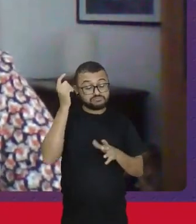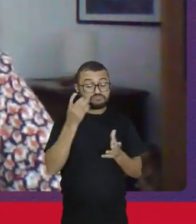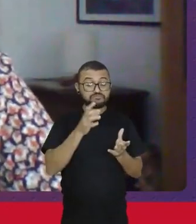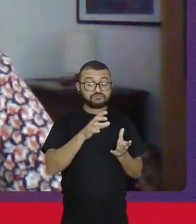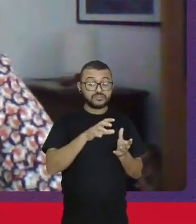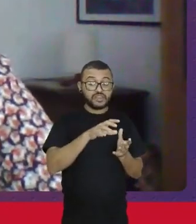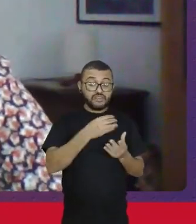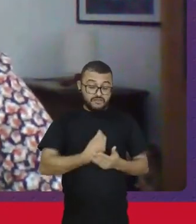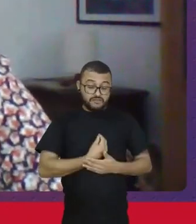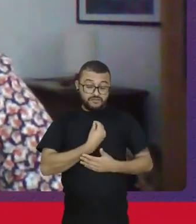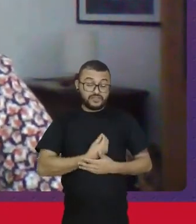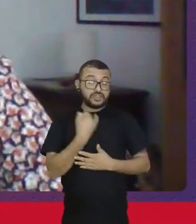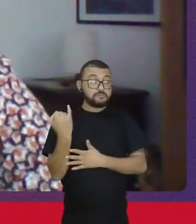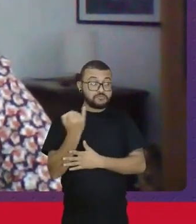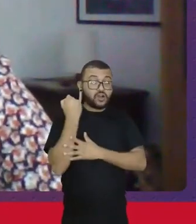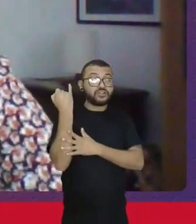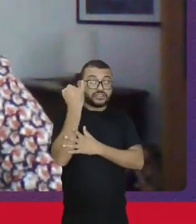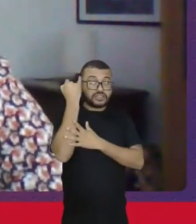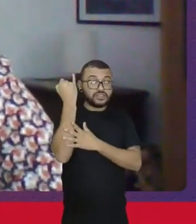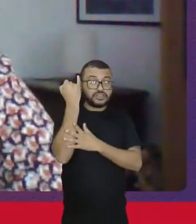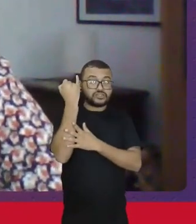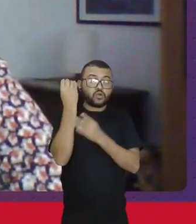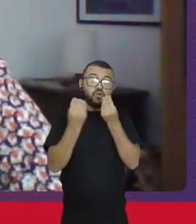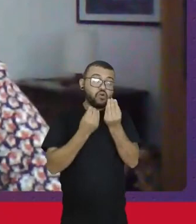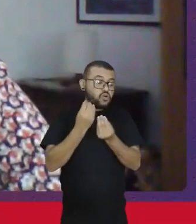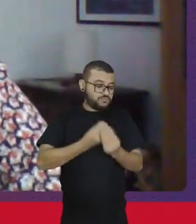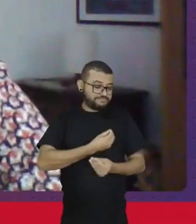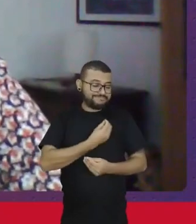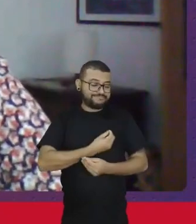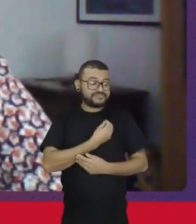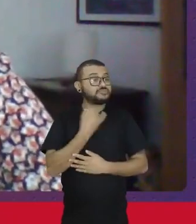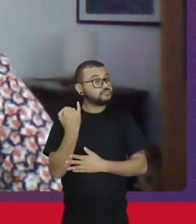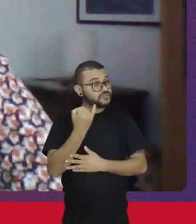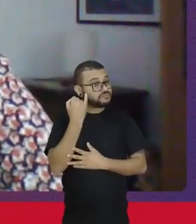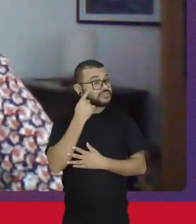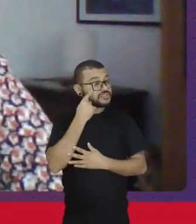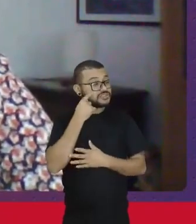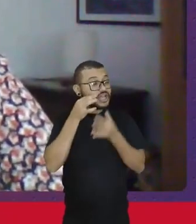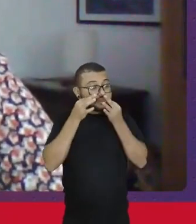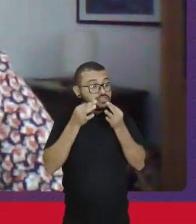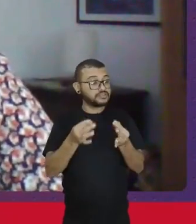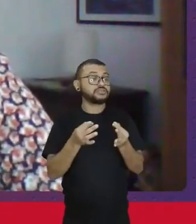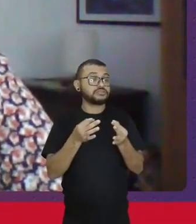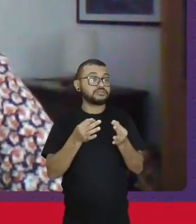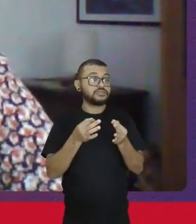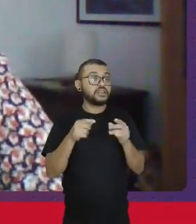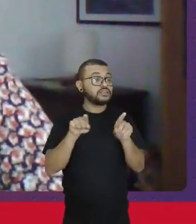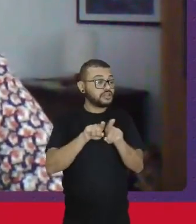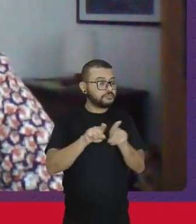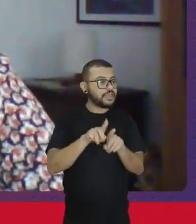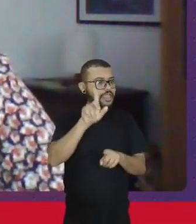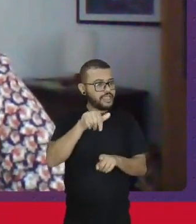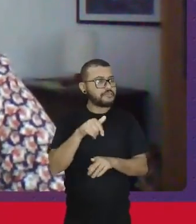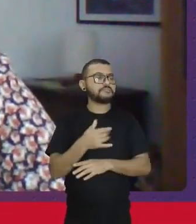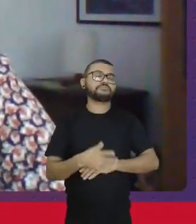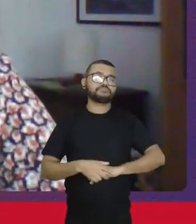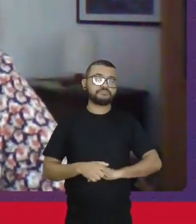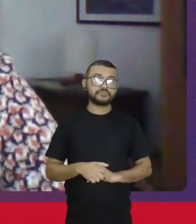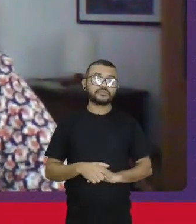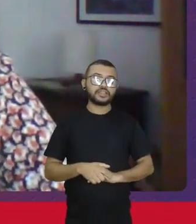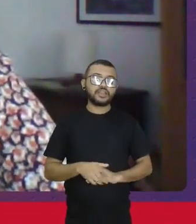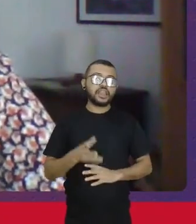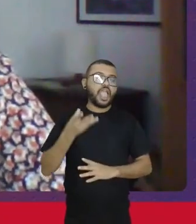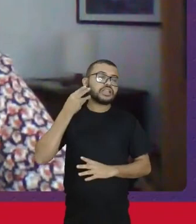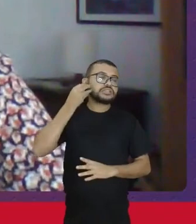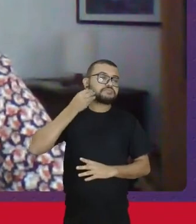a vida, a sustentabilidade da vida e tudo aquilo que se refere à vida é fundamental. E